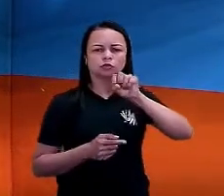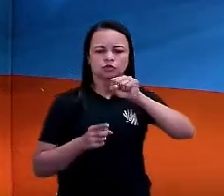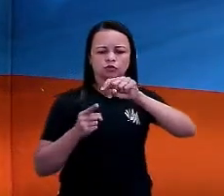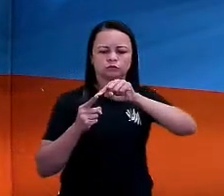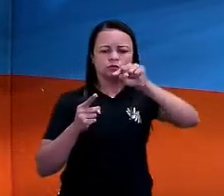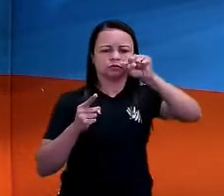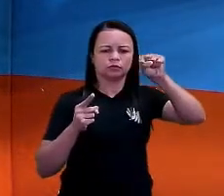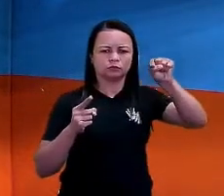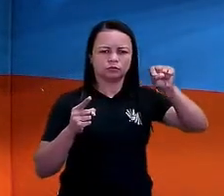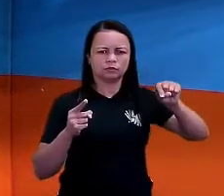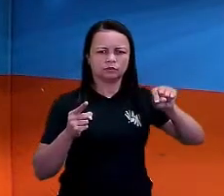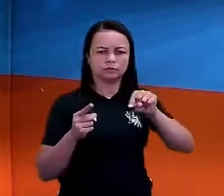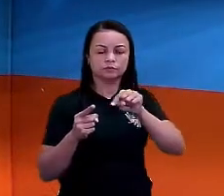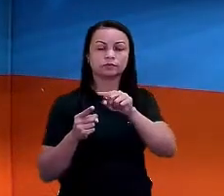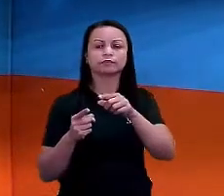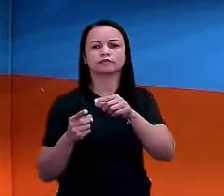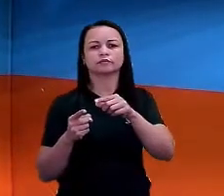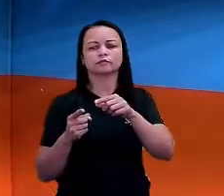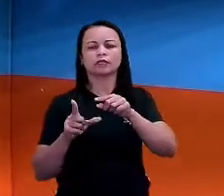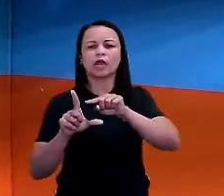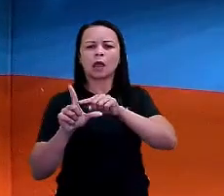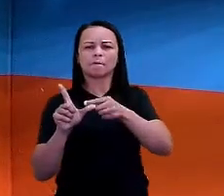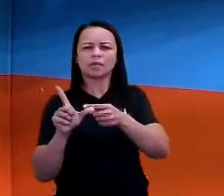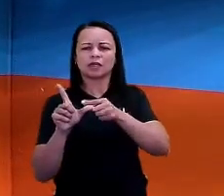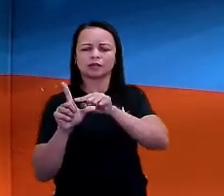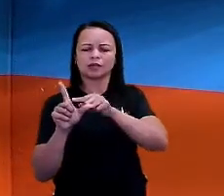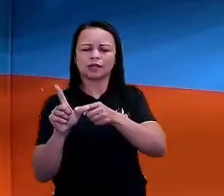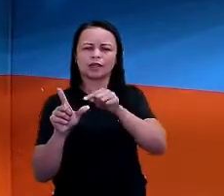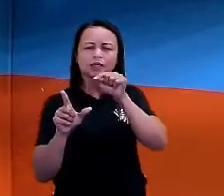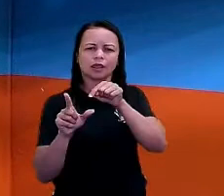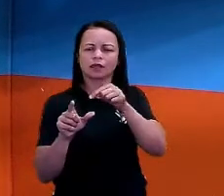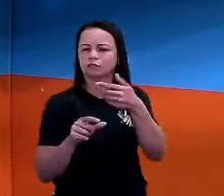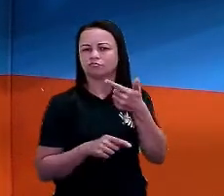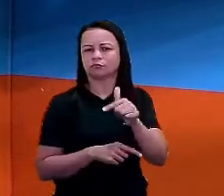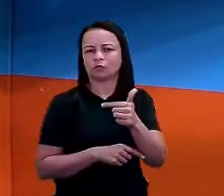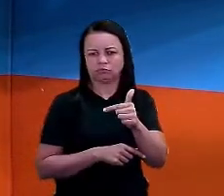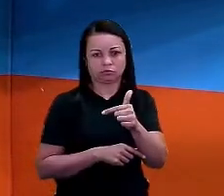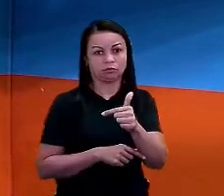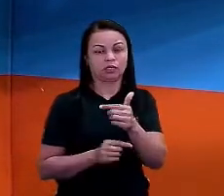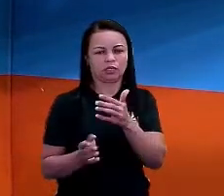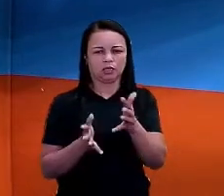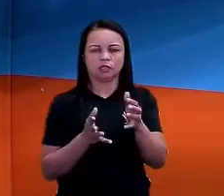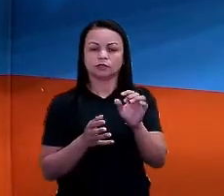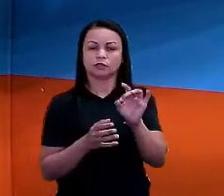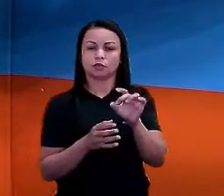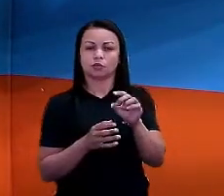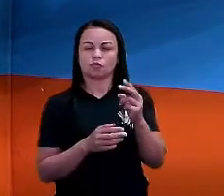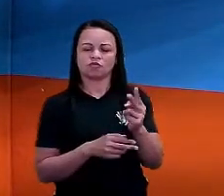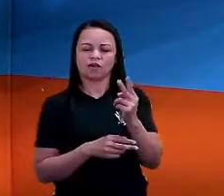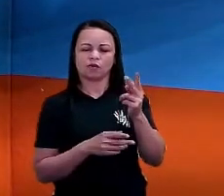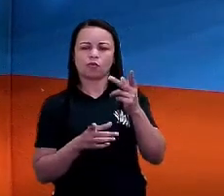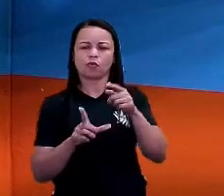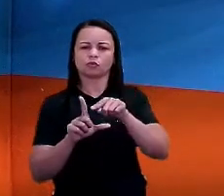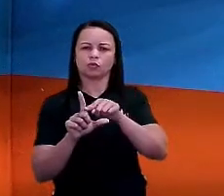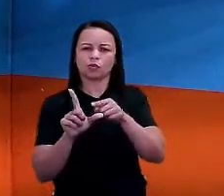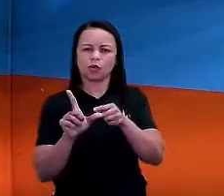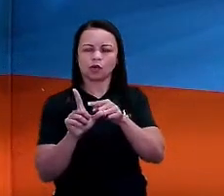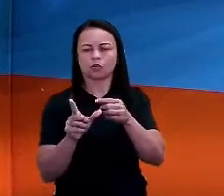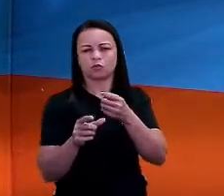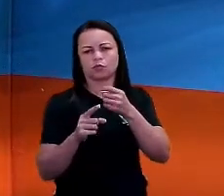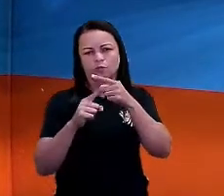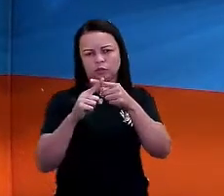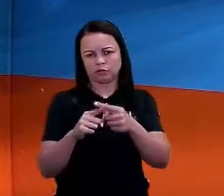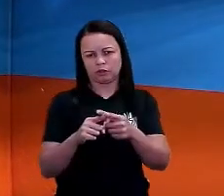medida desse ângulo. Então, eu não posso fazer a soma dos ângulos apenas com o valor do ângulo e multiplicando pelo número